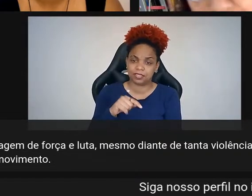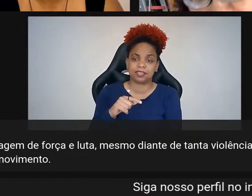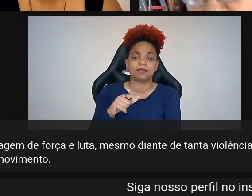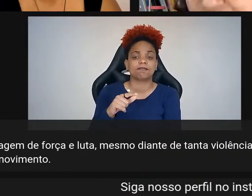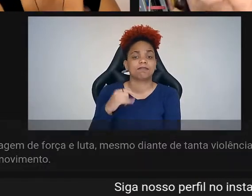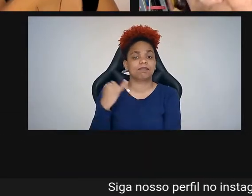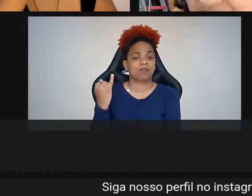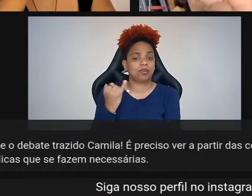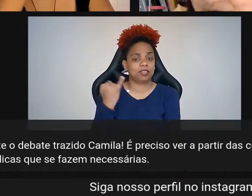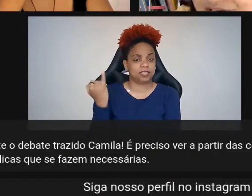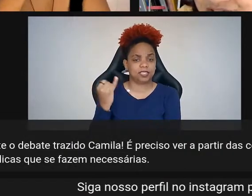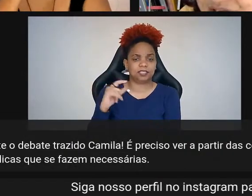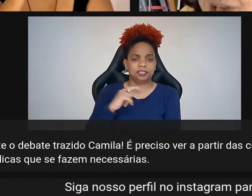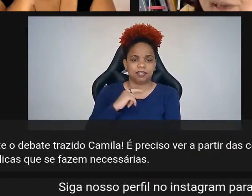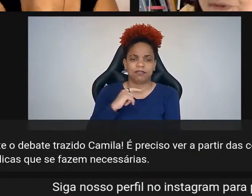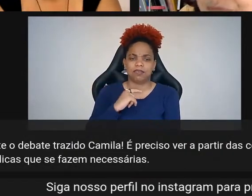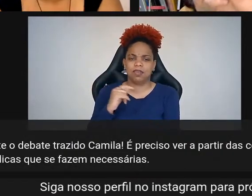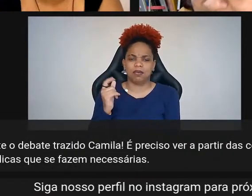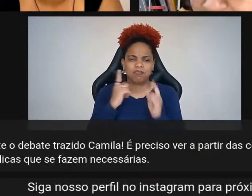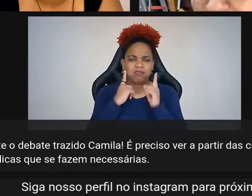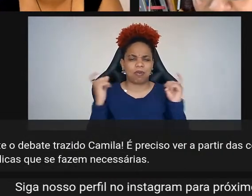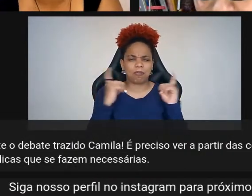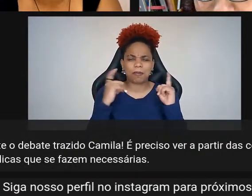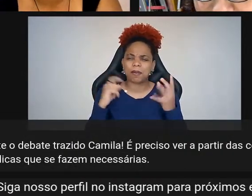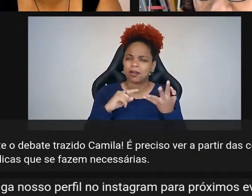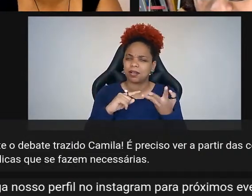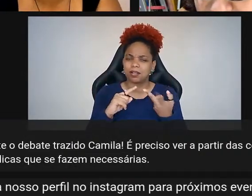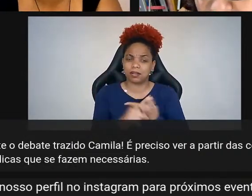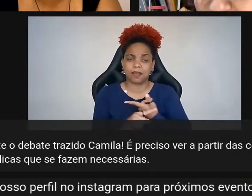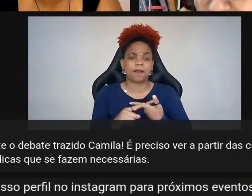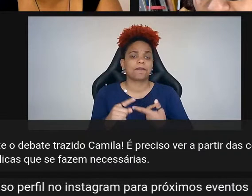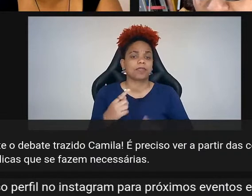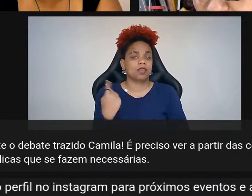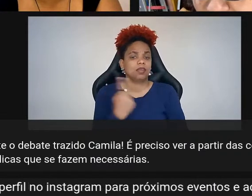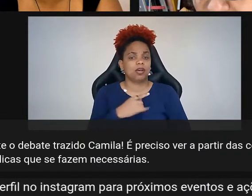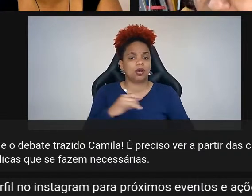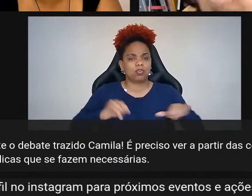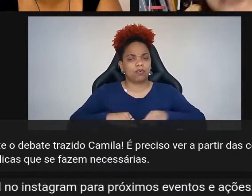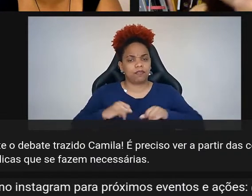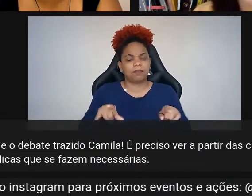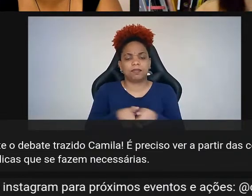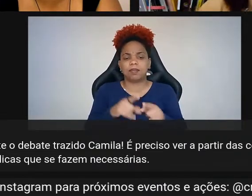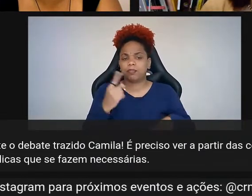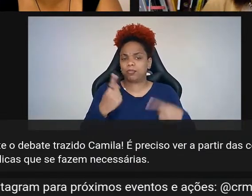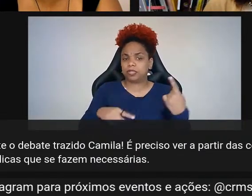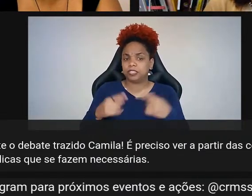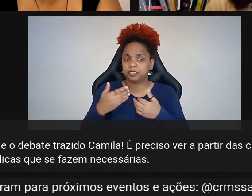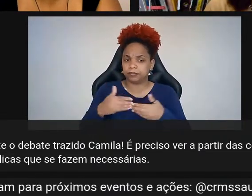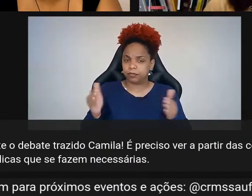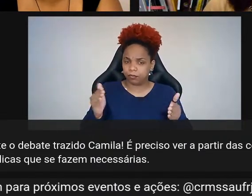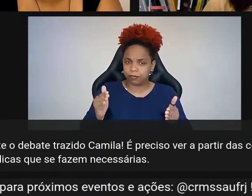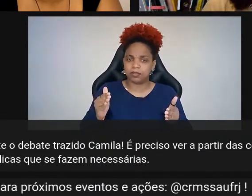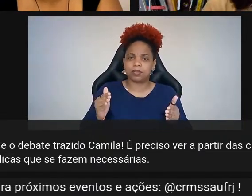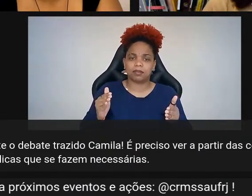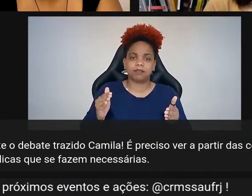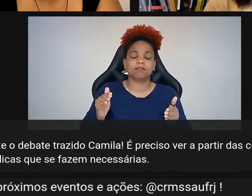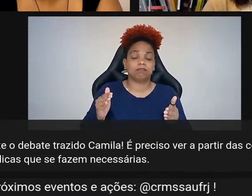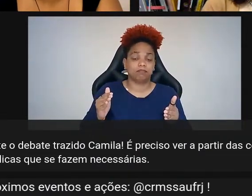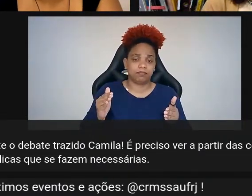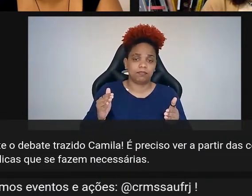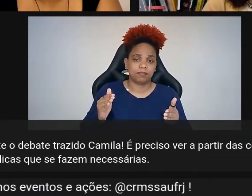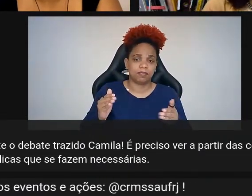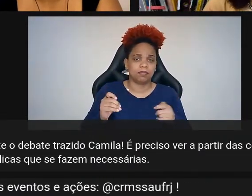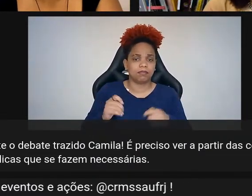das constantes violações sofridas e as políticas públicas que se fazem.